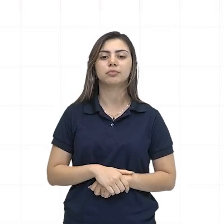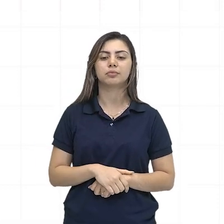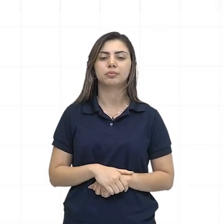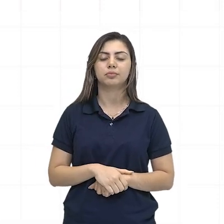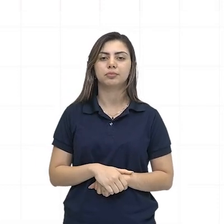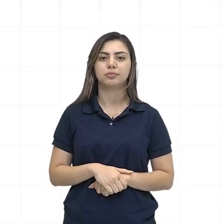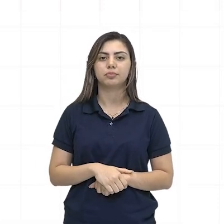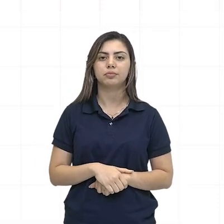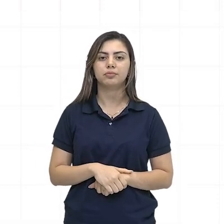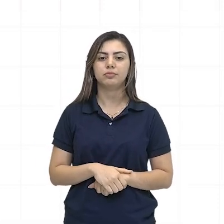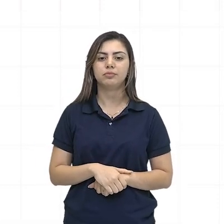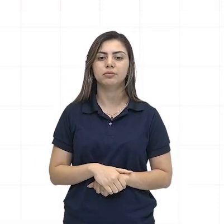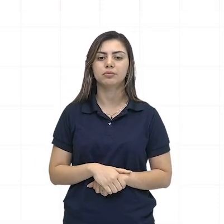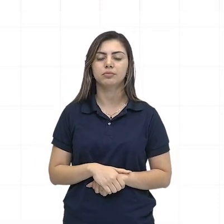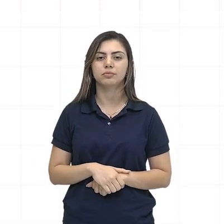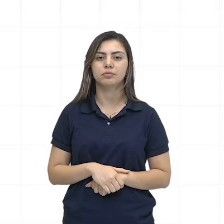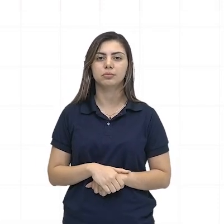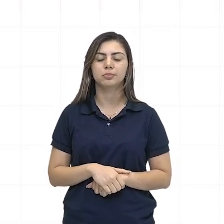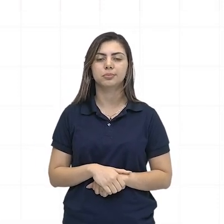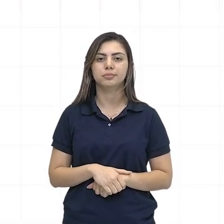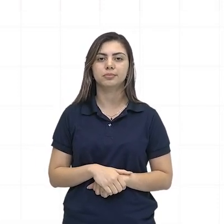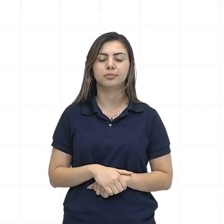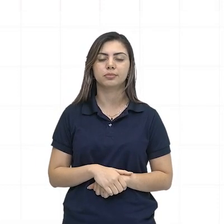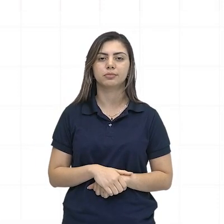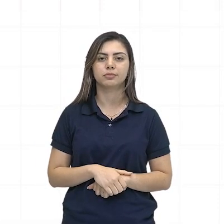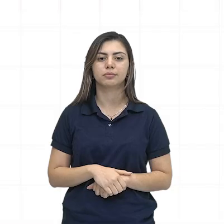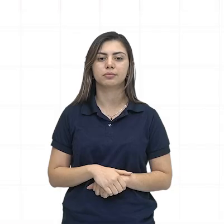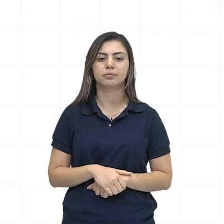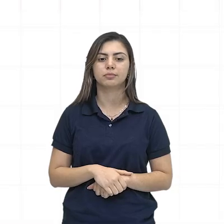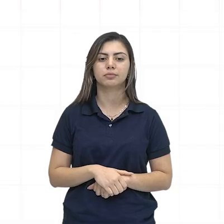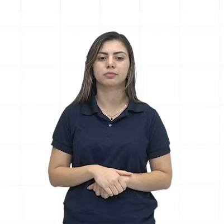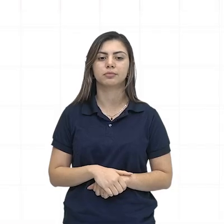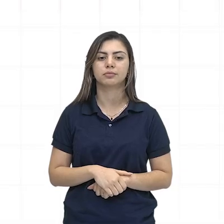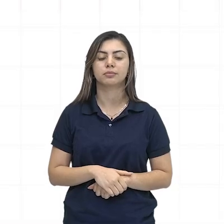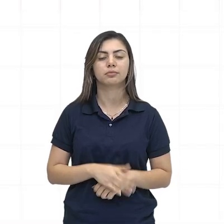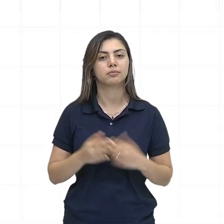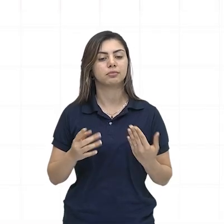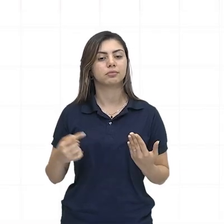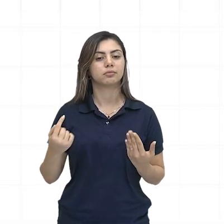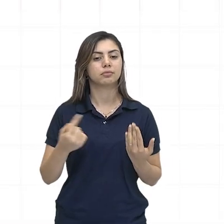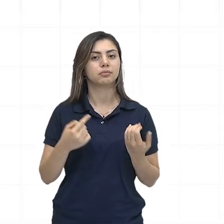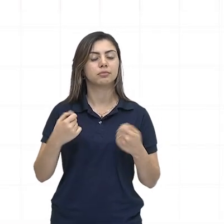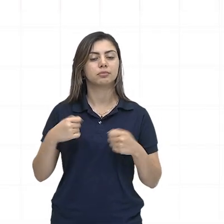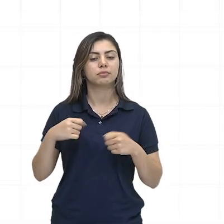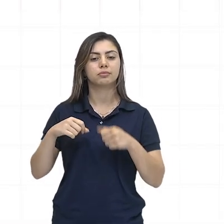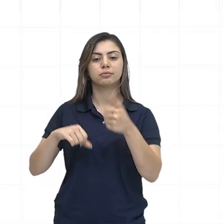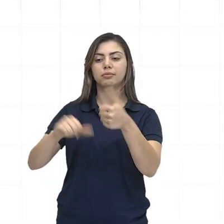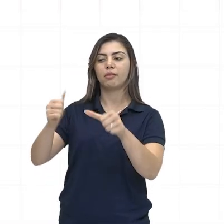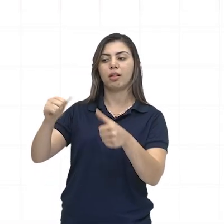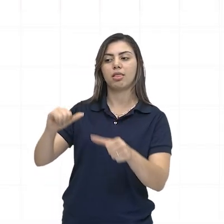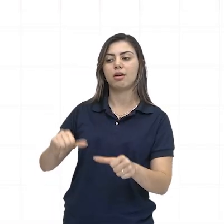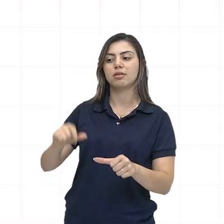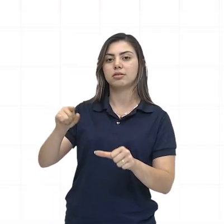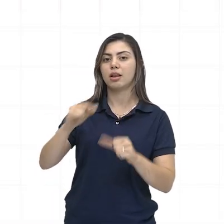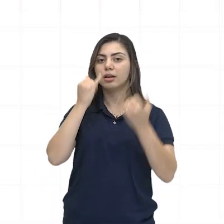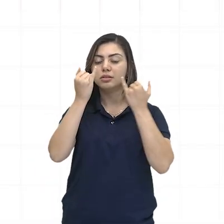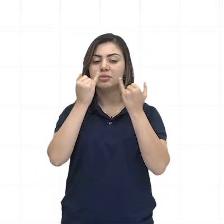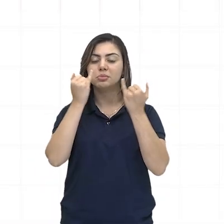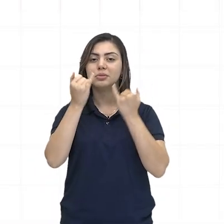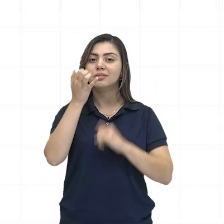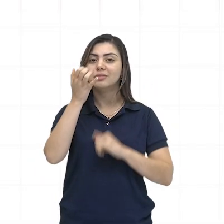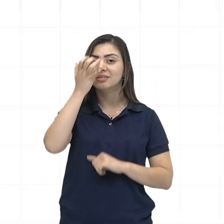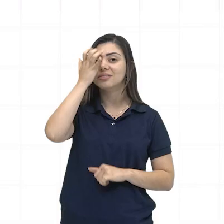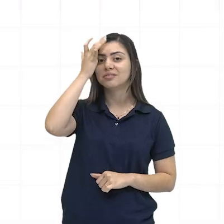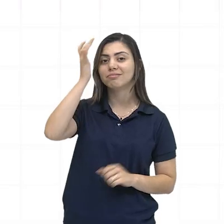sendo possível aqui você fazer uma análise, né, logo de primeiro momento.